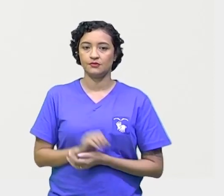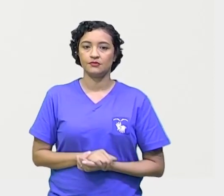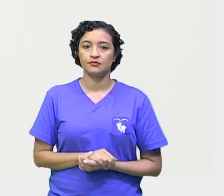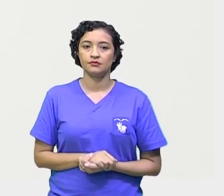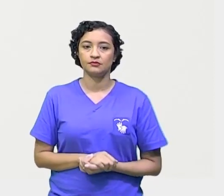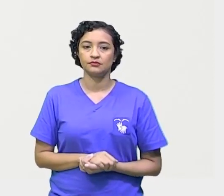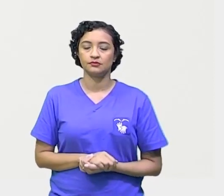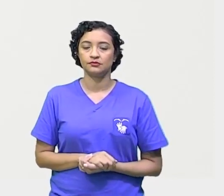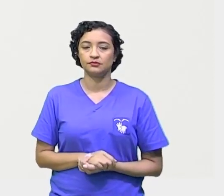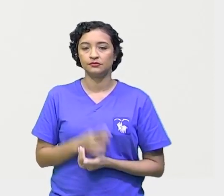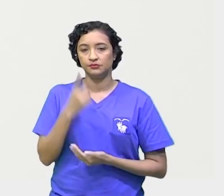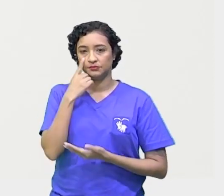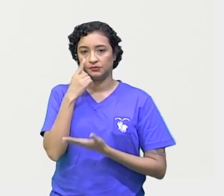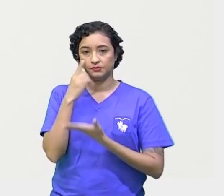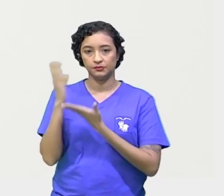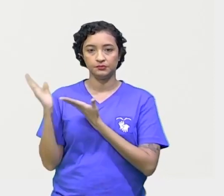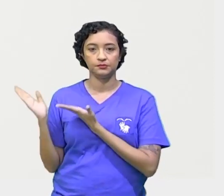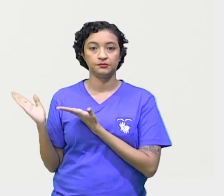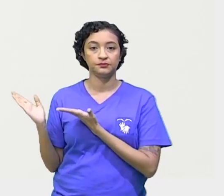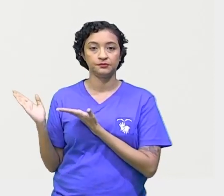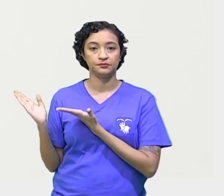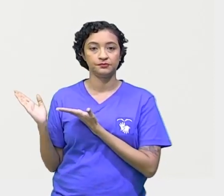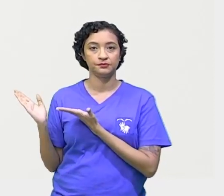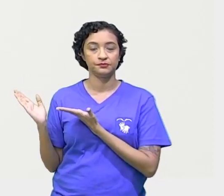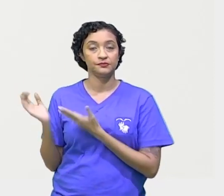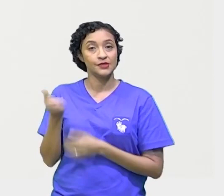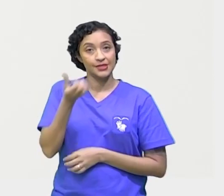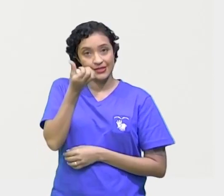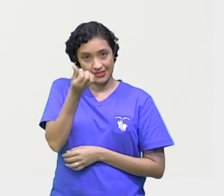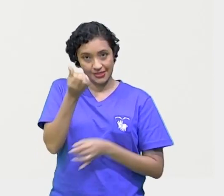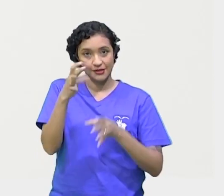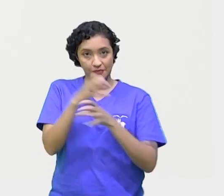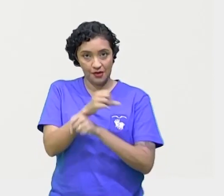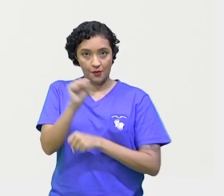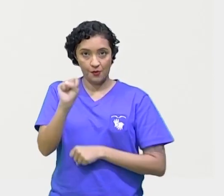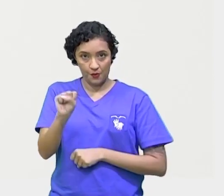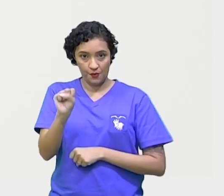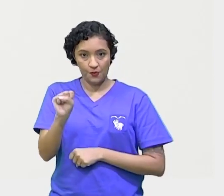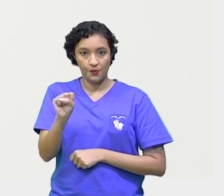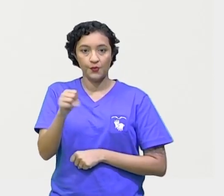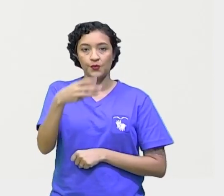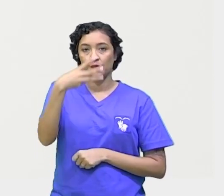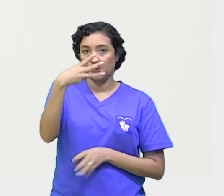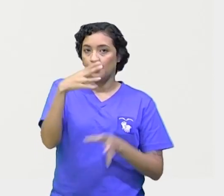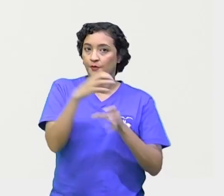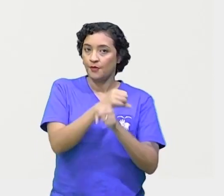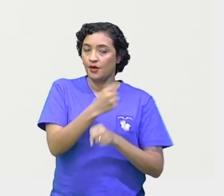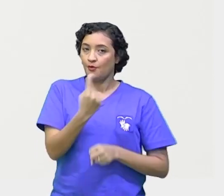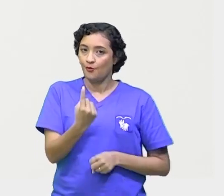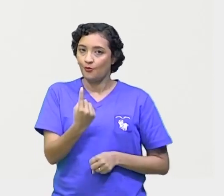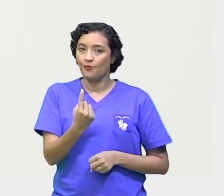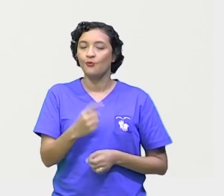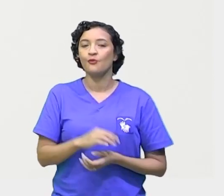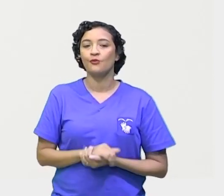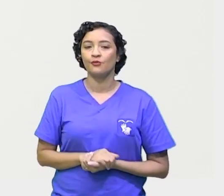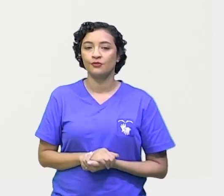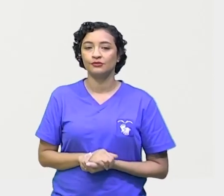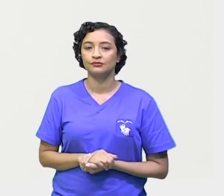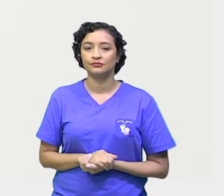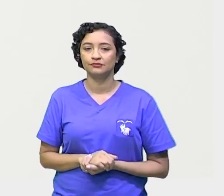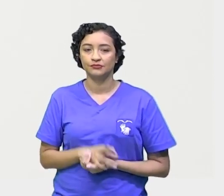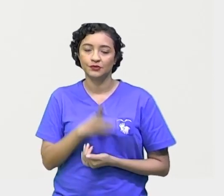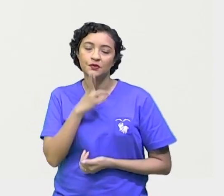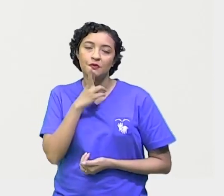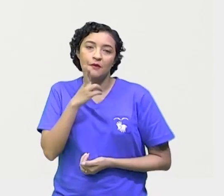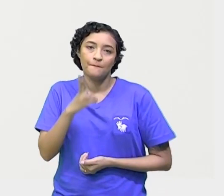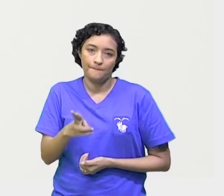18/6 mais 8 14 Fabinho três mais 14 com mais 15 muito bem